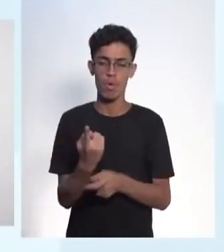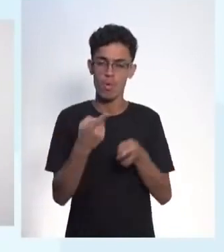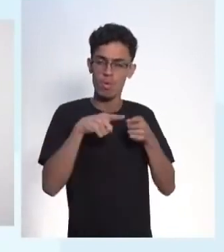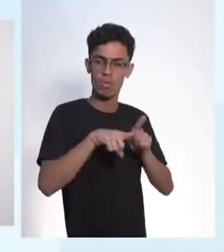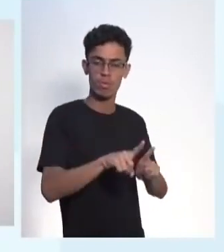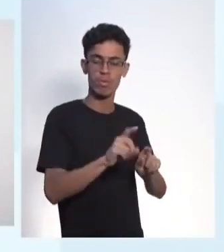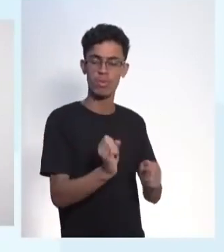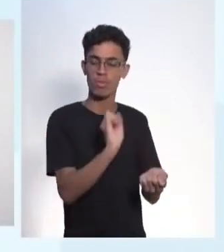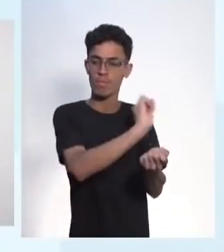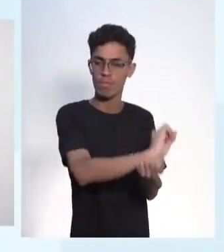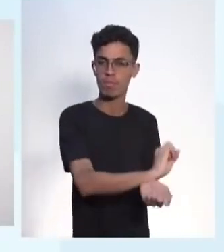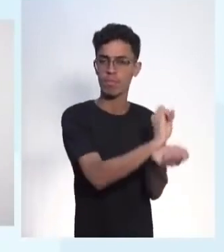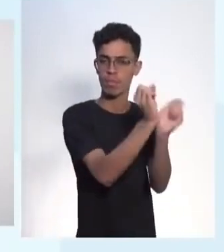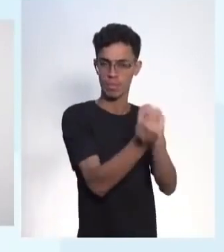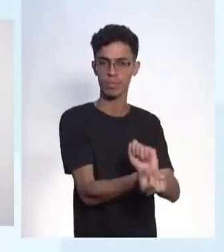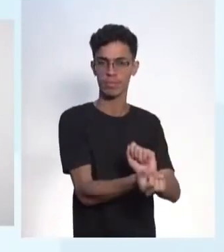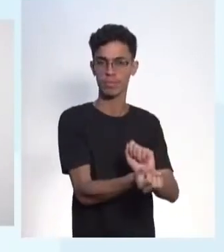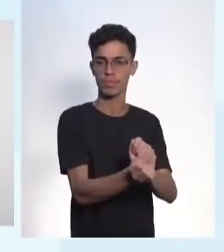e que se